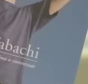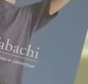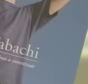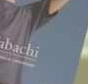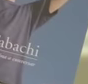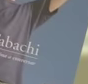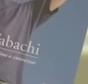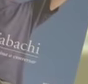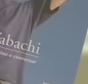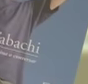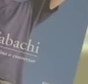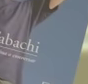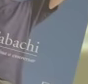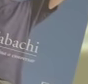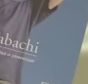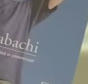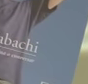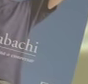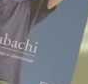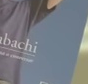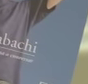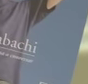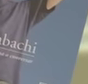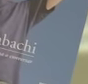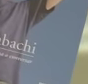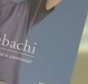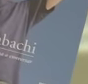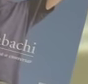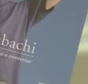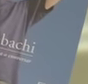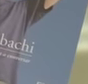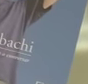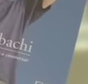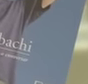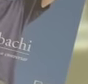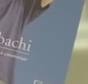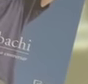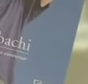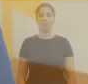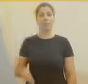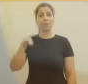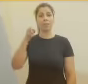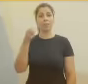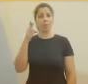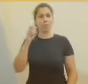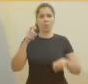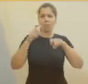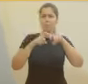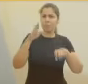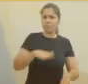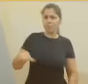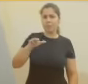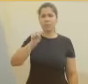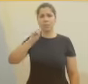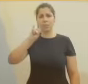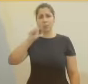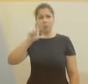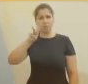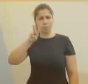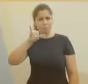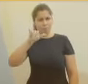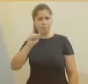Sobre uma mesa com tampo de vidro, os livros Mãe me ensina a conversar e Mãe, eu tenho direito. A neuropediatra Silvia